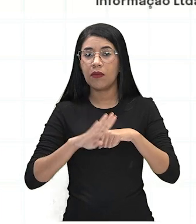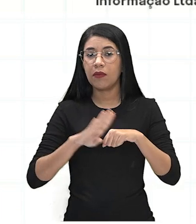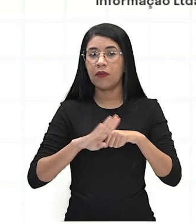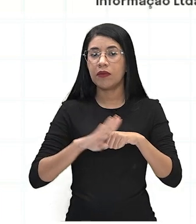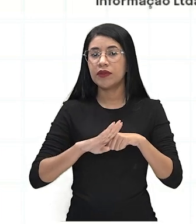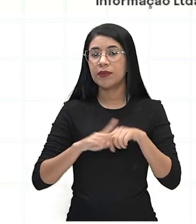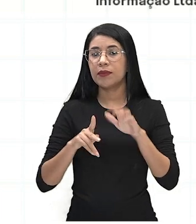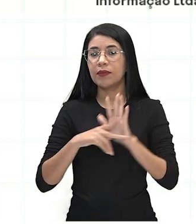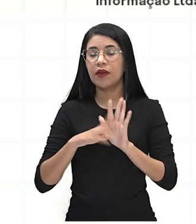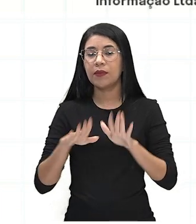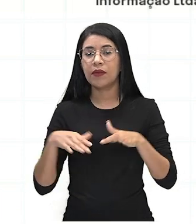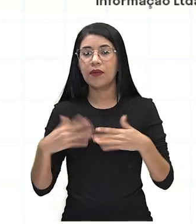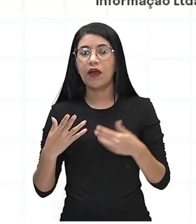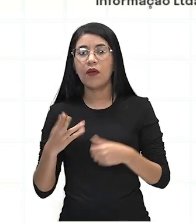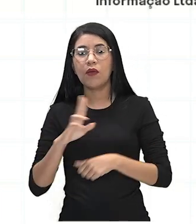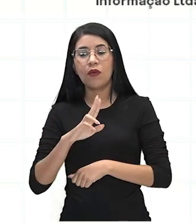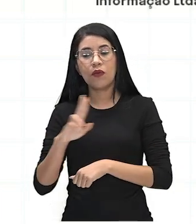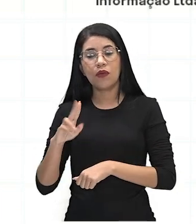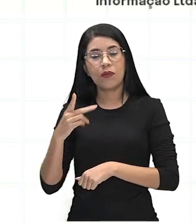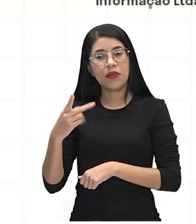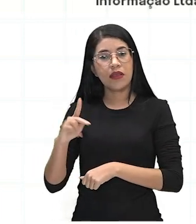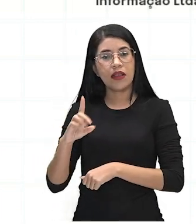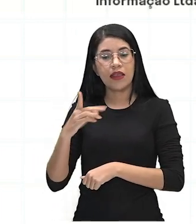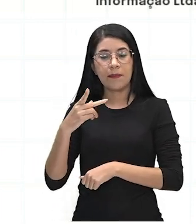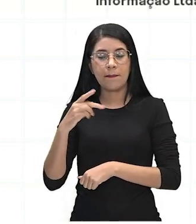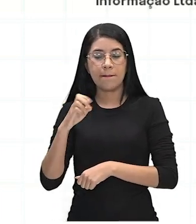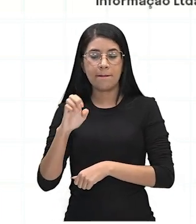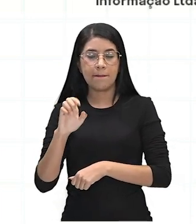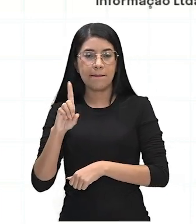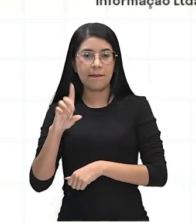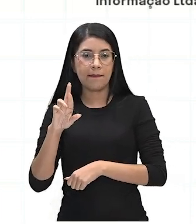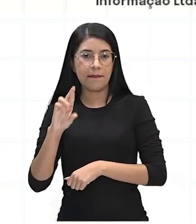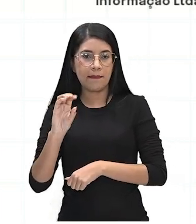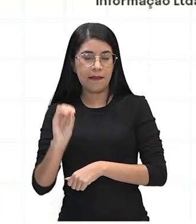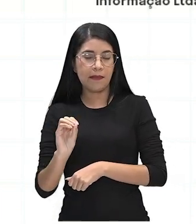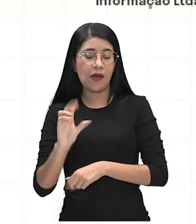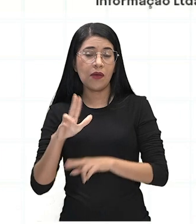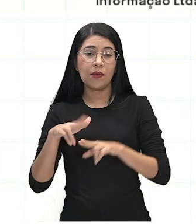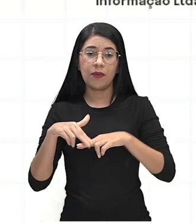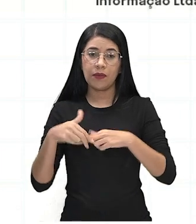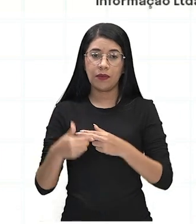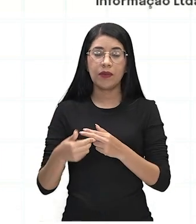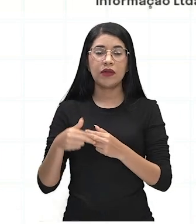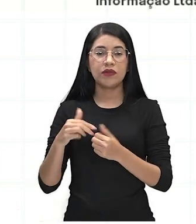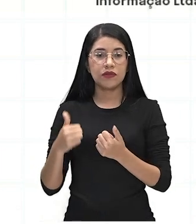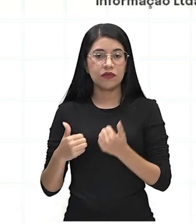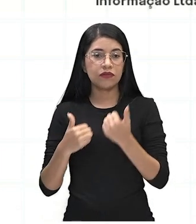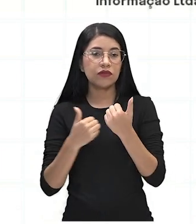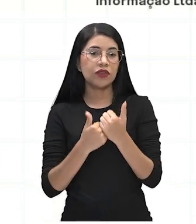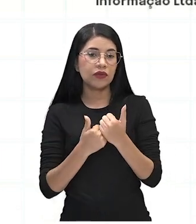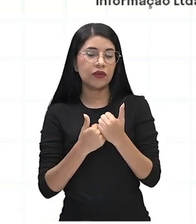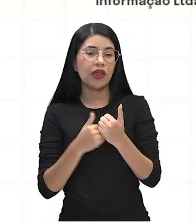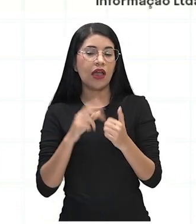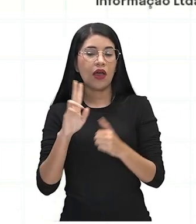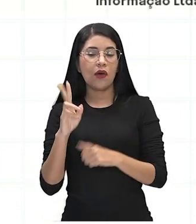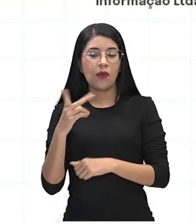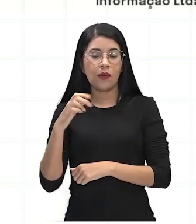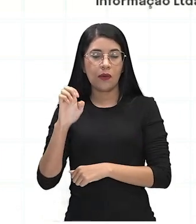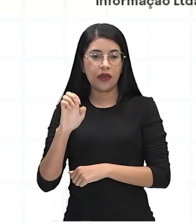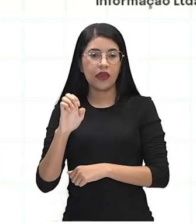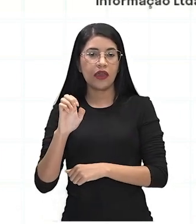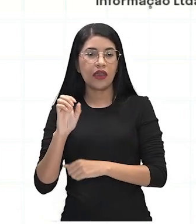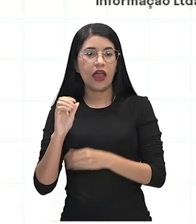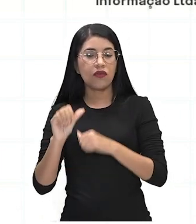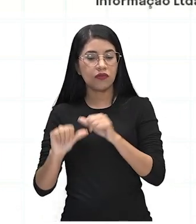próprio. Qual é o nome dele? Pedro. Por isso eu vou substituir, eu vou tirar o he e